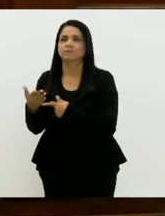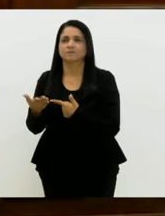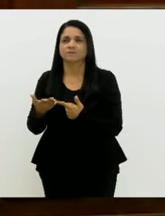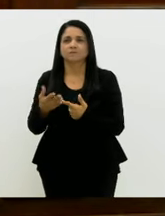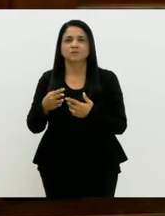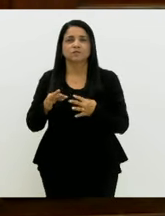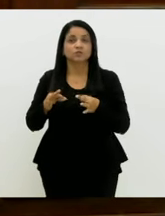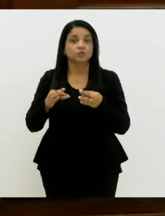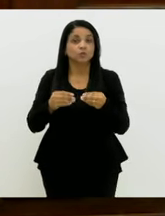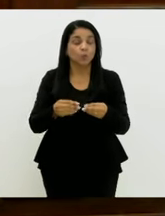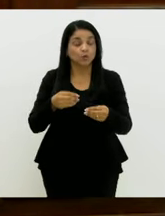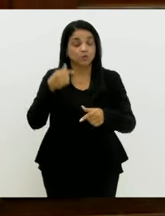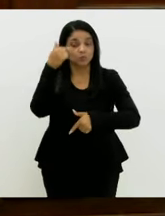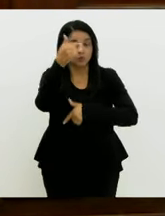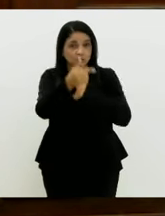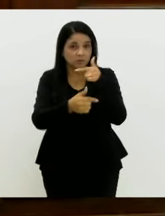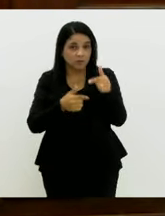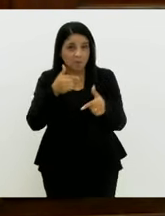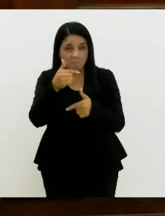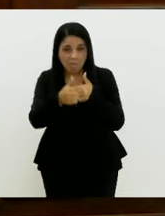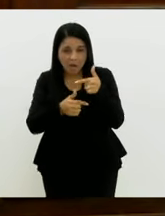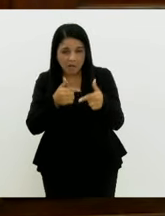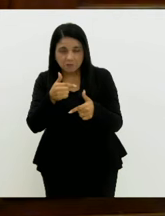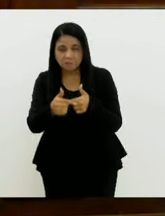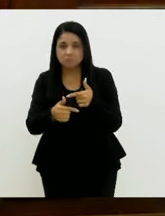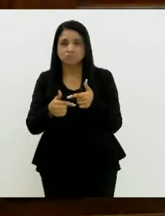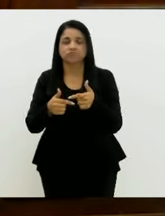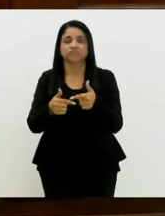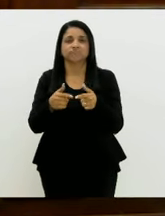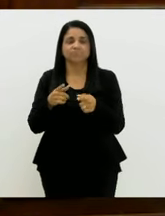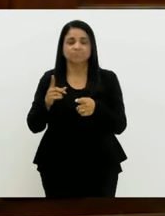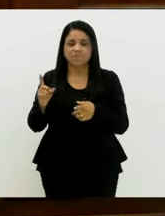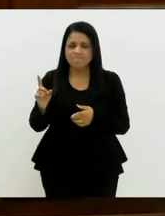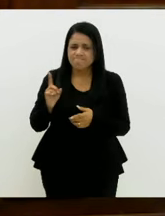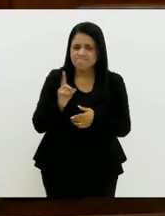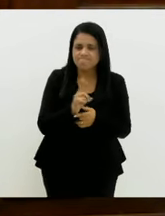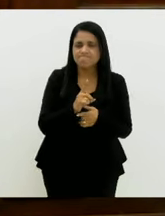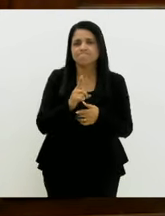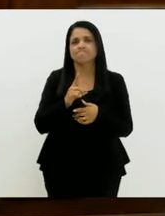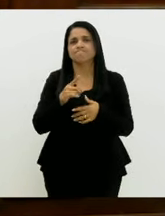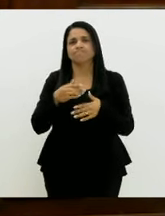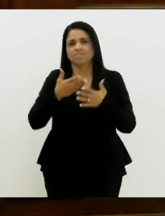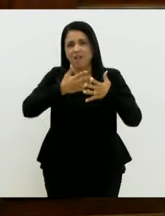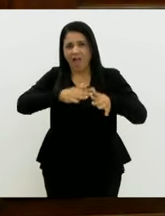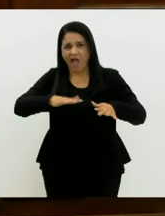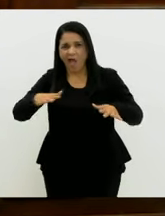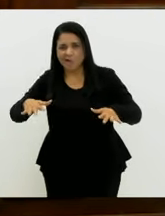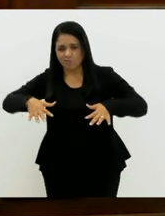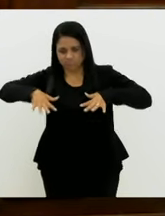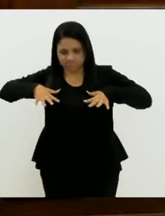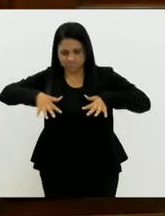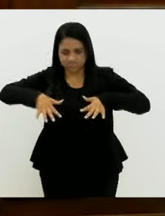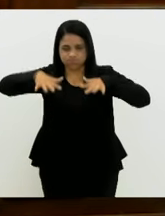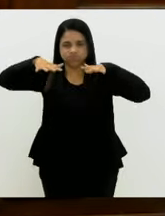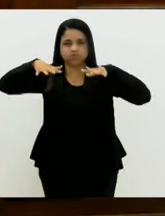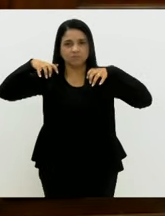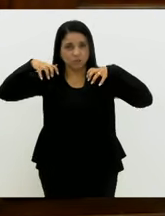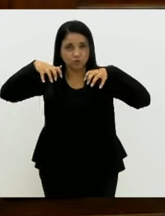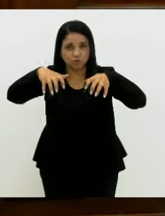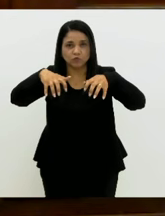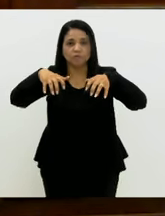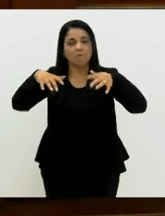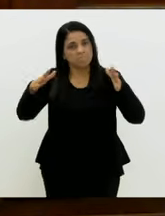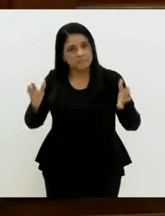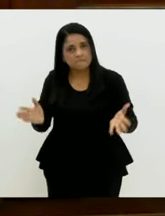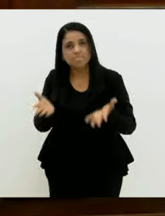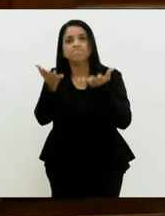todos os trabalhadores que meteram a mão, que entraram na água, esse sim tem que ser enaltecido. Esse sim nós temos que